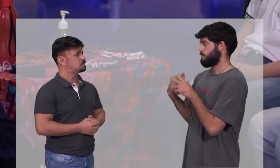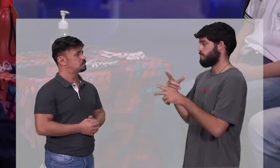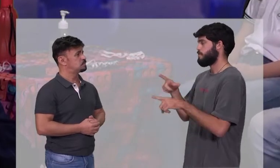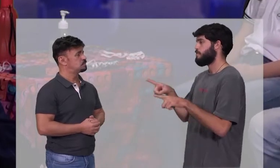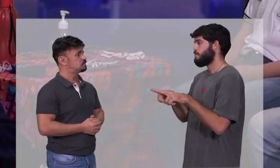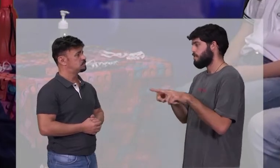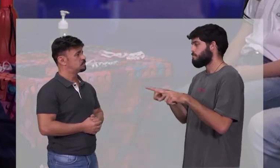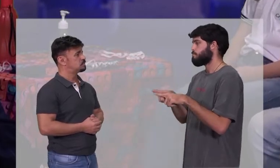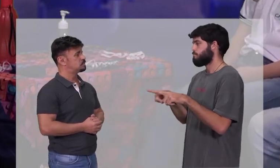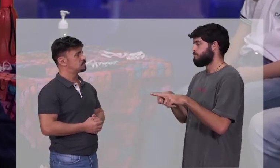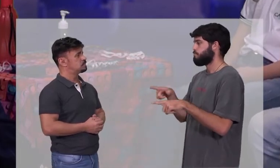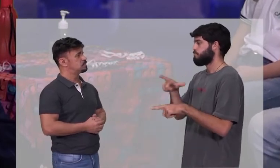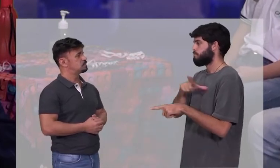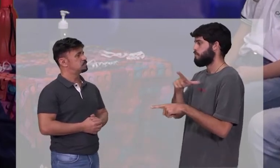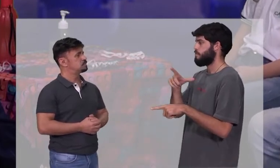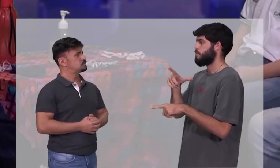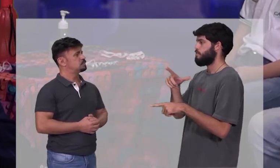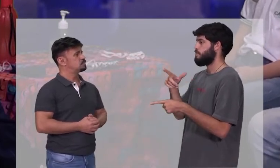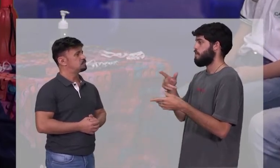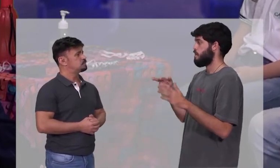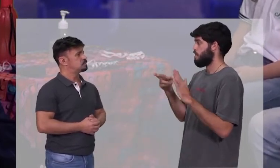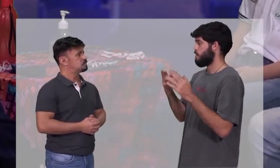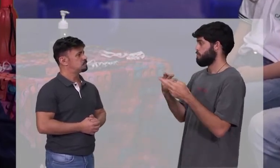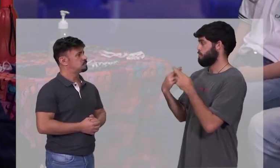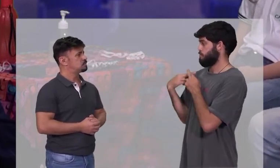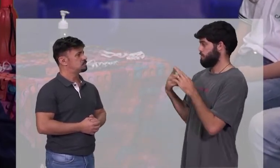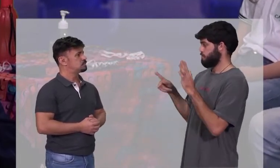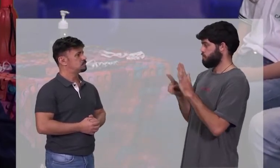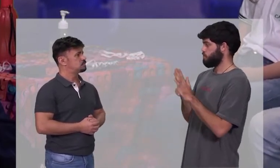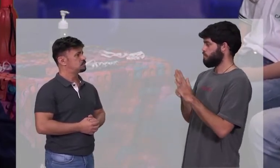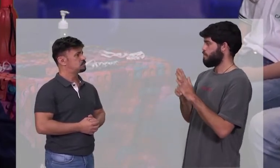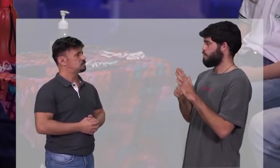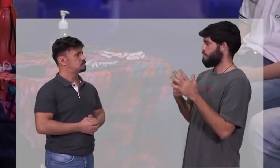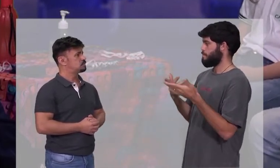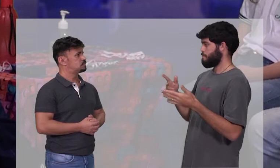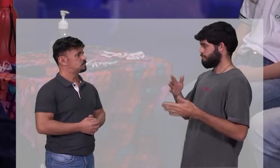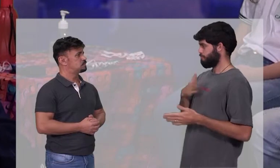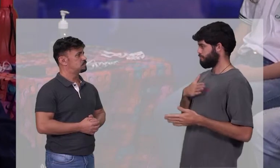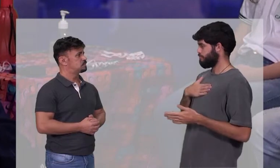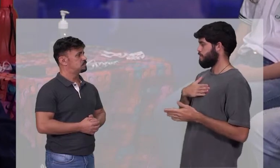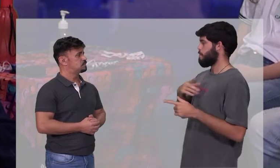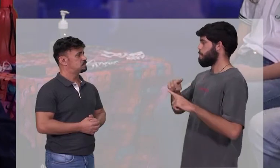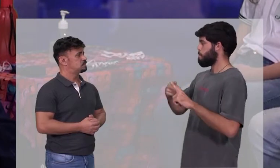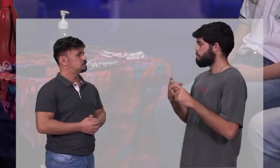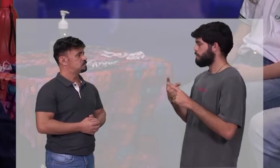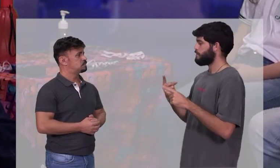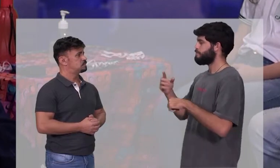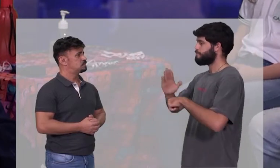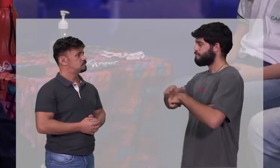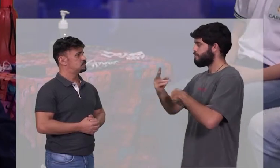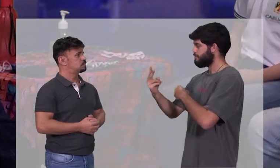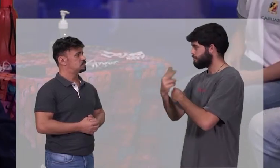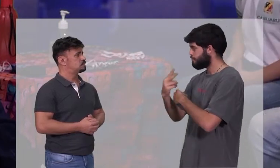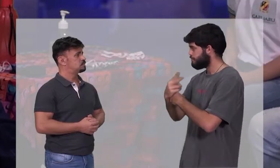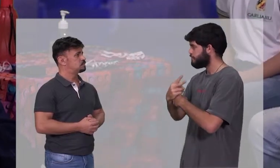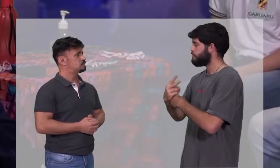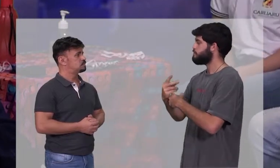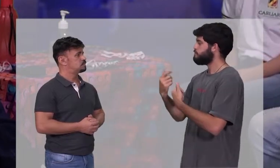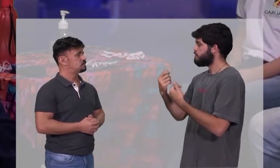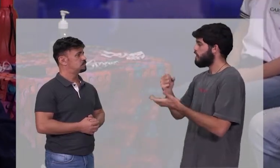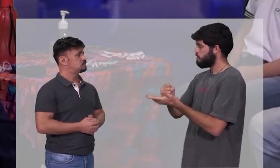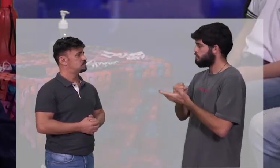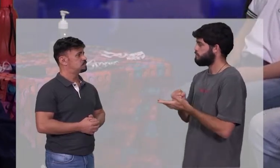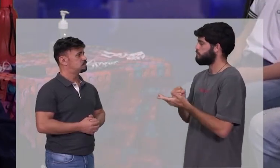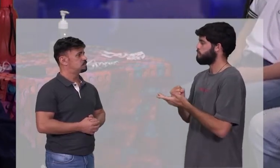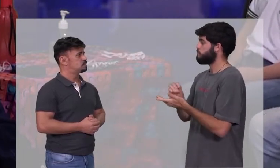Responsabilidade também tem muito disso. É um dever seu. Só que não quer dizer que você está fazendo aquele dever corretamente. E o autocuidado te ajuda nisso. É uma obrigação,